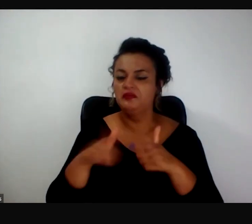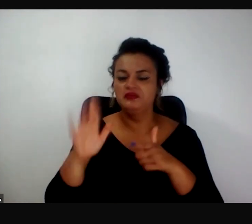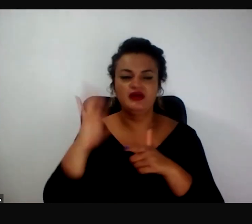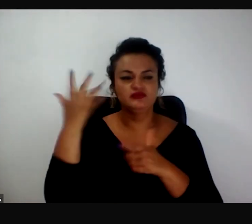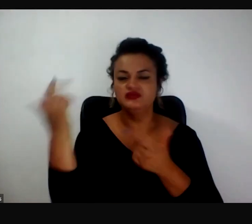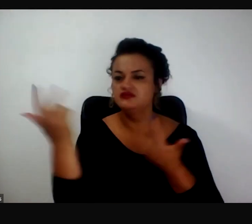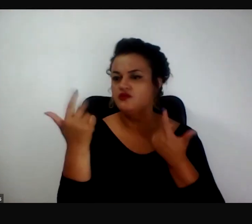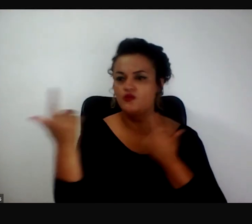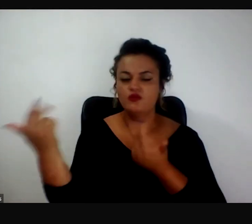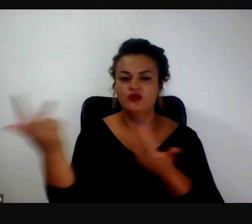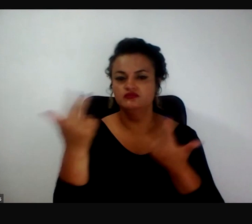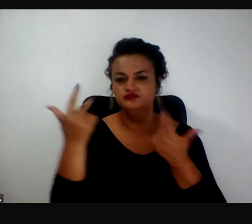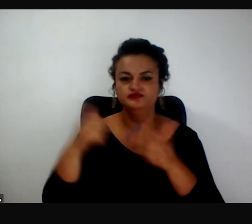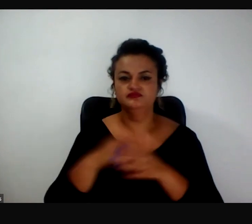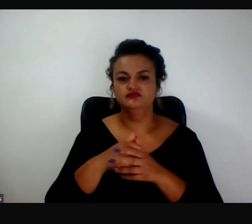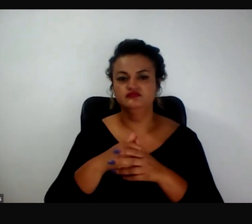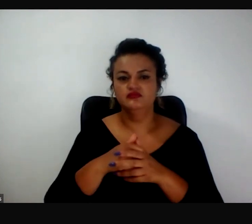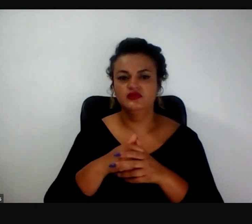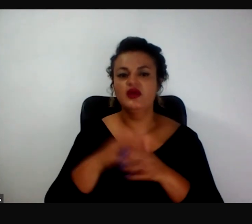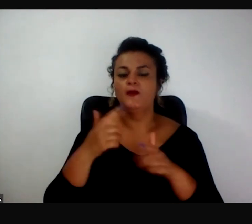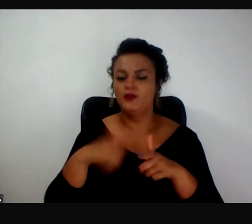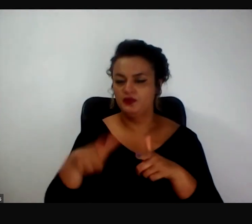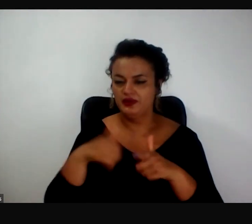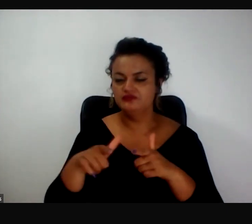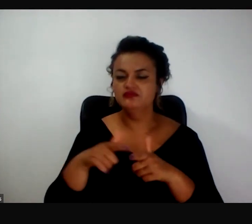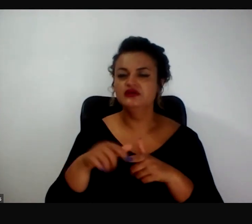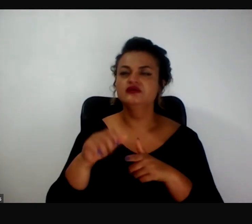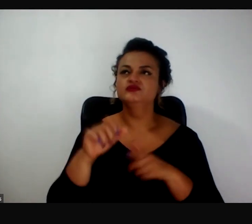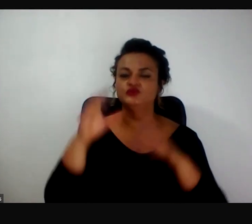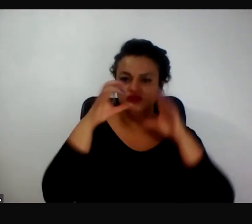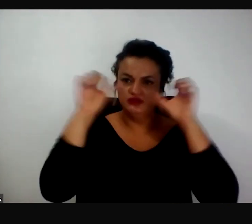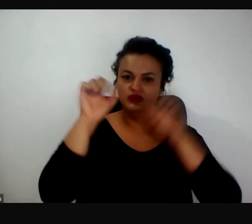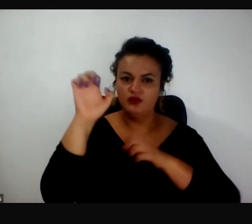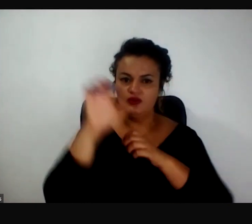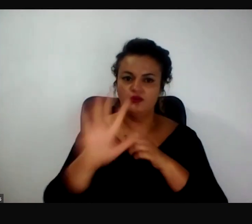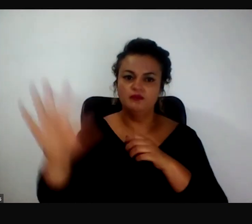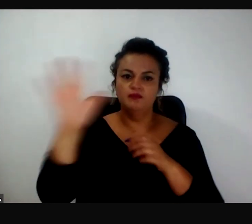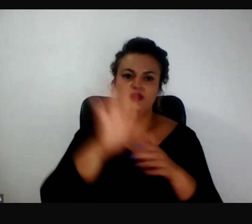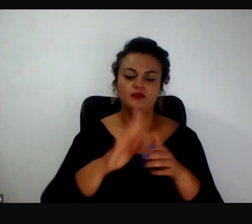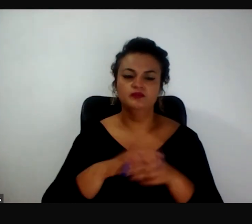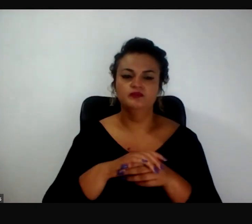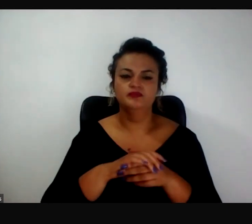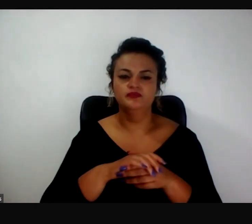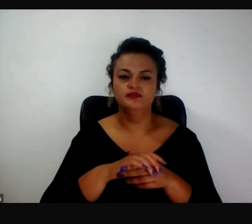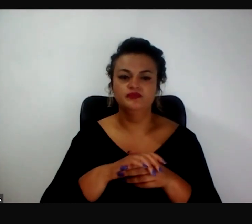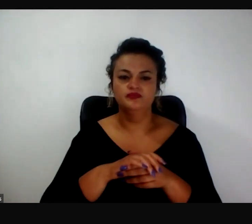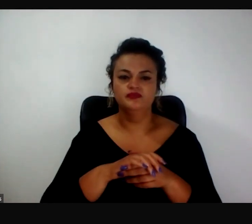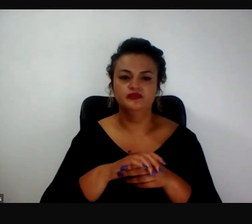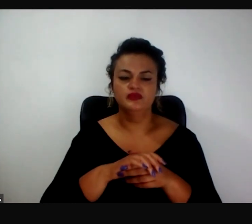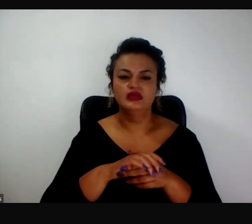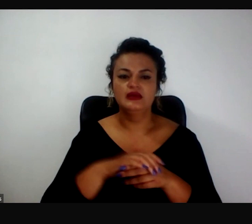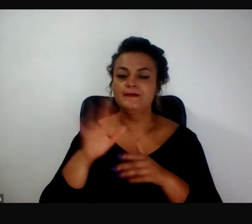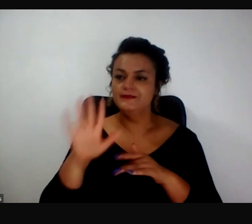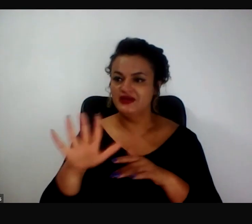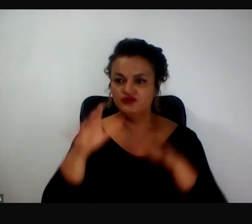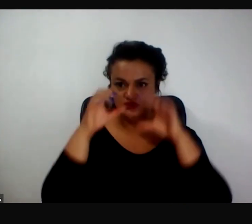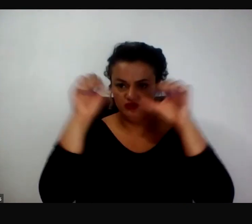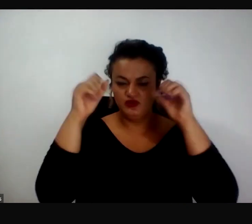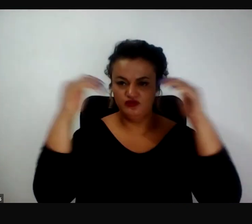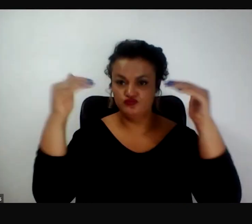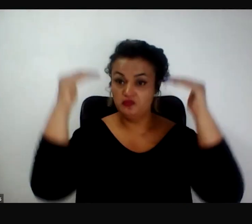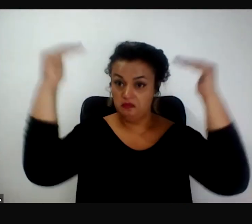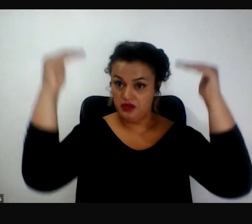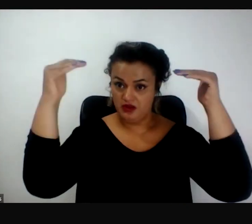nosso e um problema do Tribunal Europeu de Direitos Humanos, mas no Tribunal Supremo, em